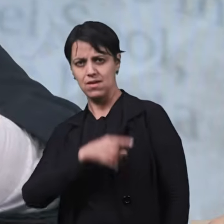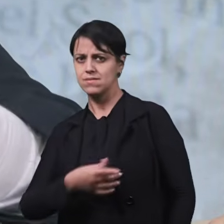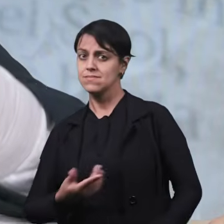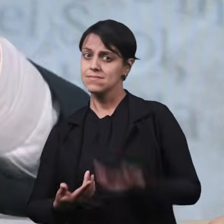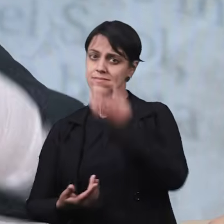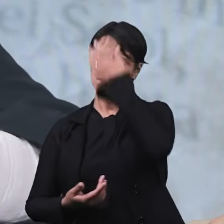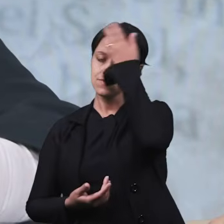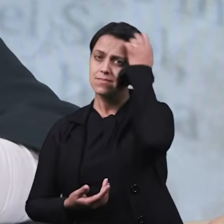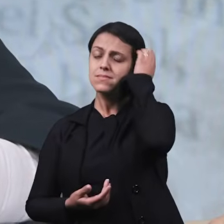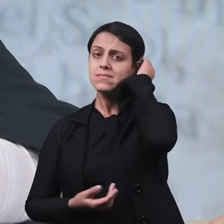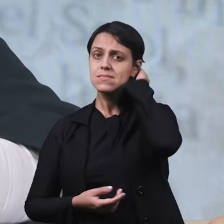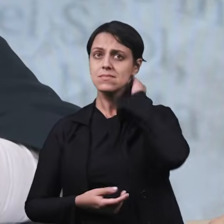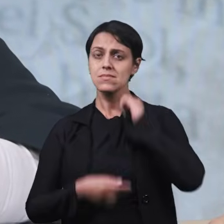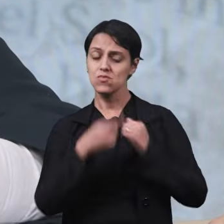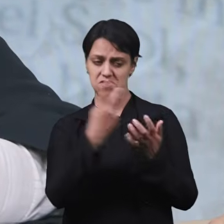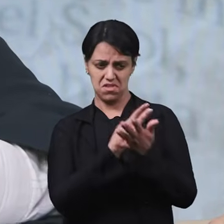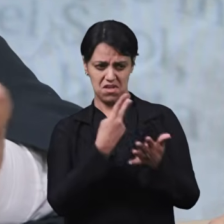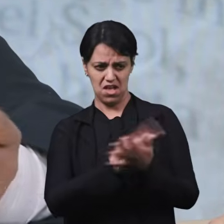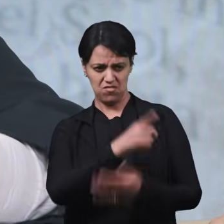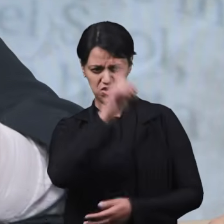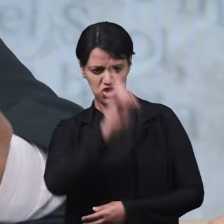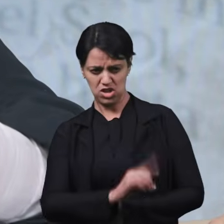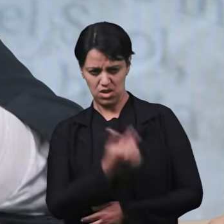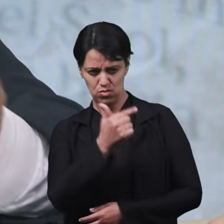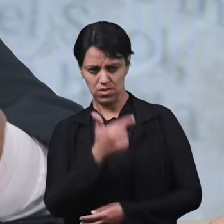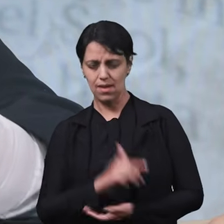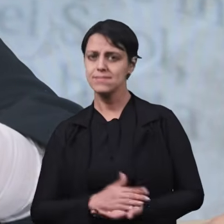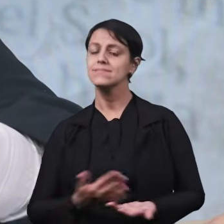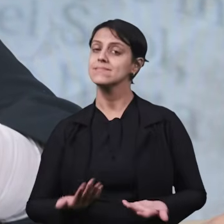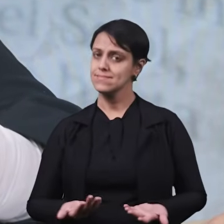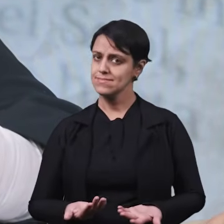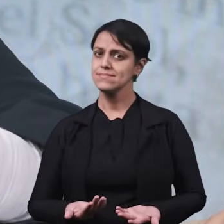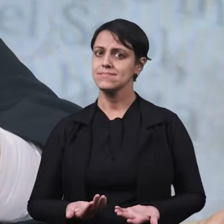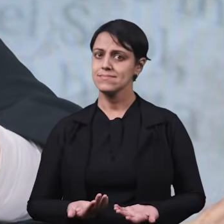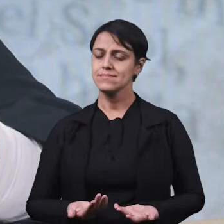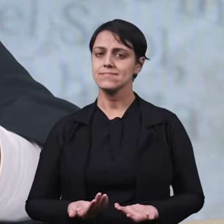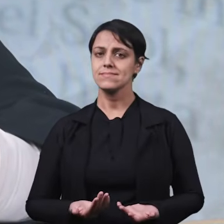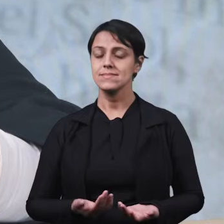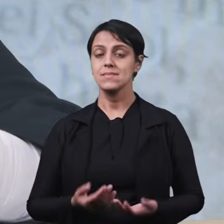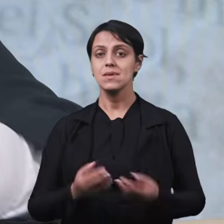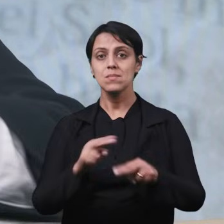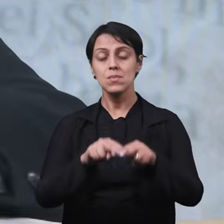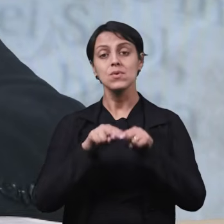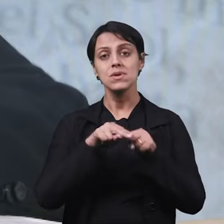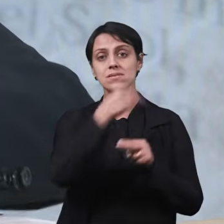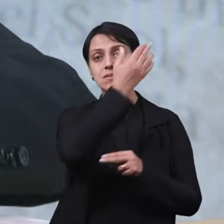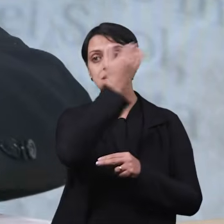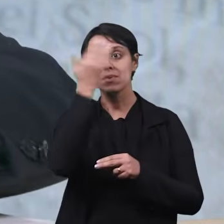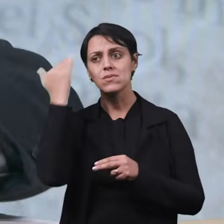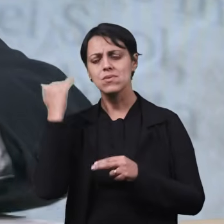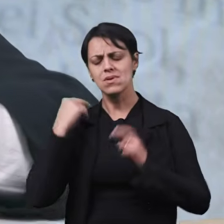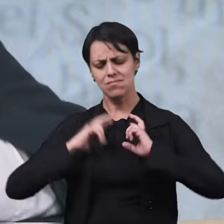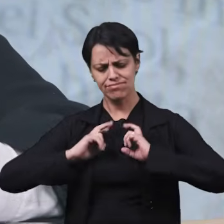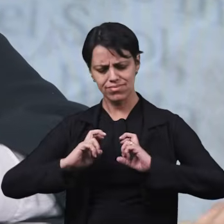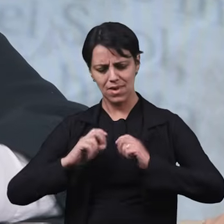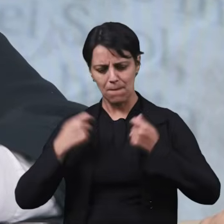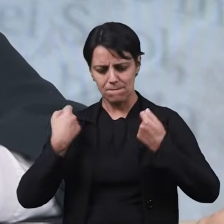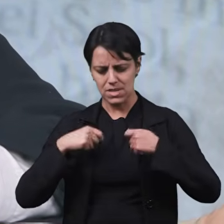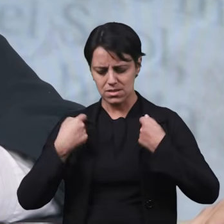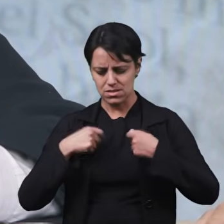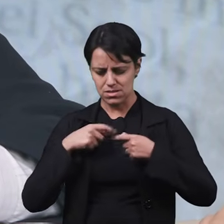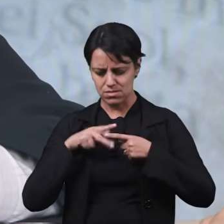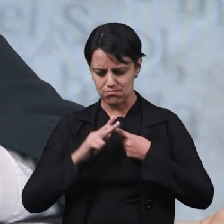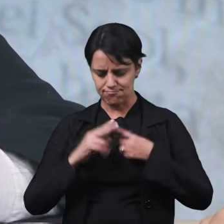querer alcançar isso que você busca. Então a sabedoria nos faz perceber essa necessidade de retidão